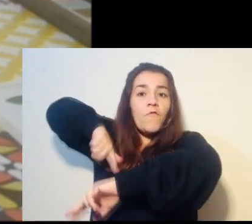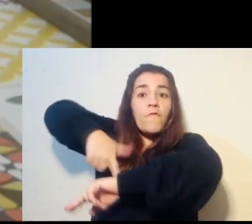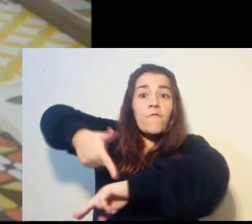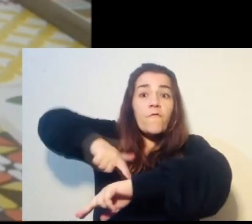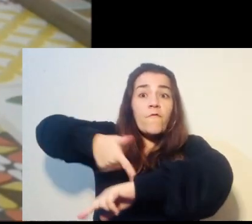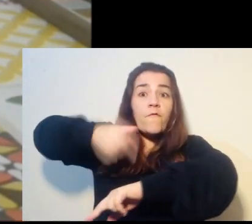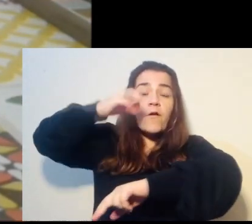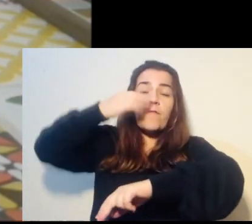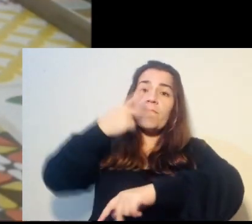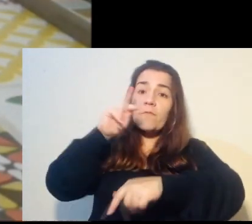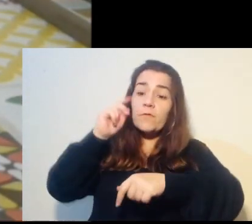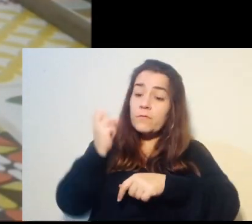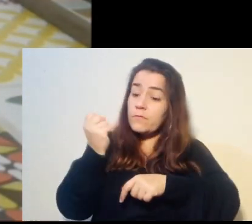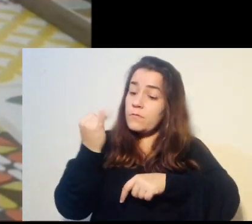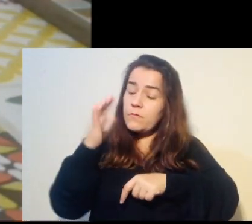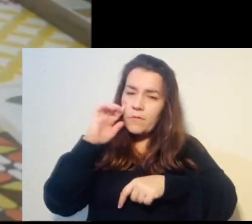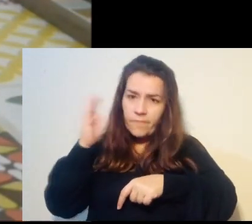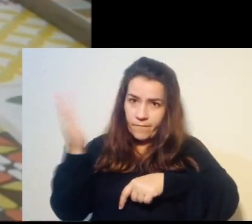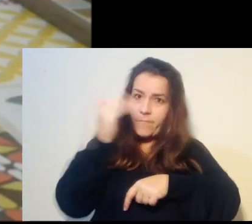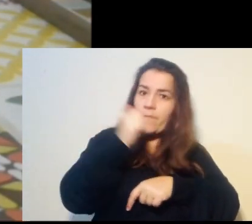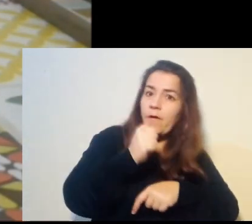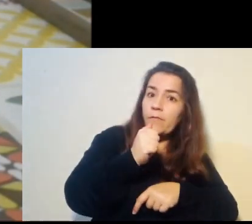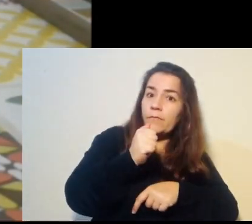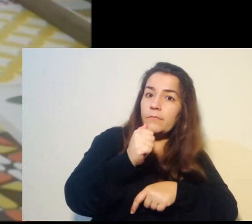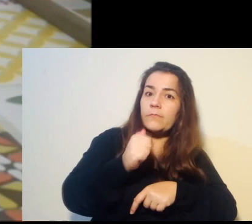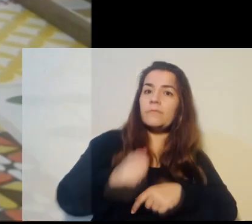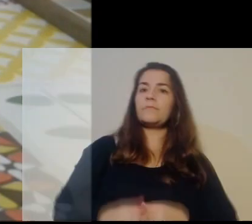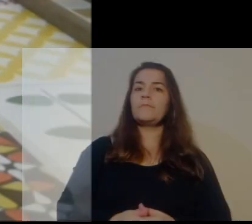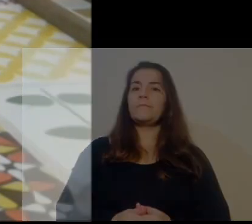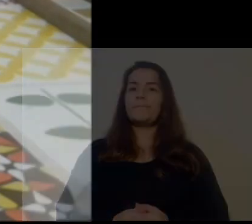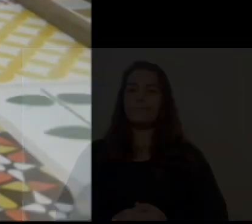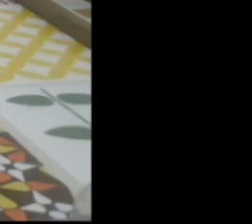furar bem onde a gente calculou. Vamos lá?